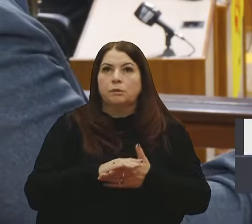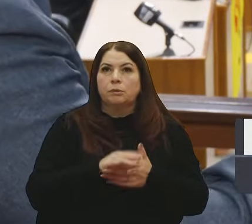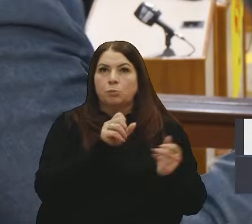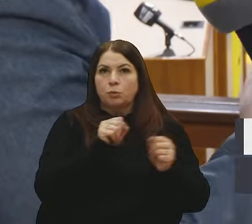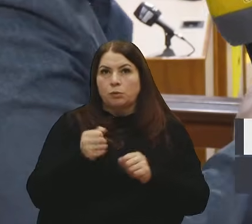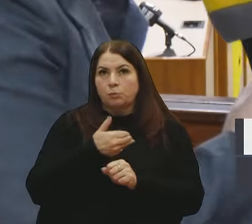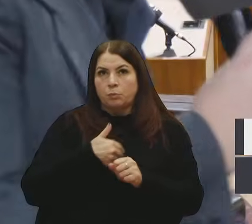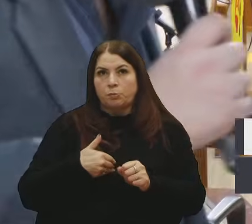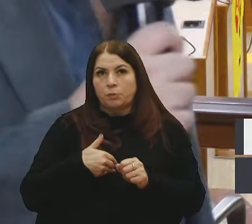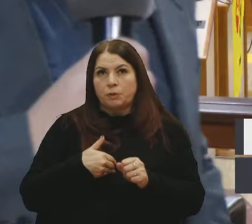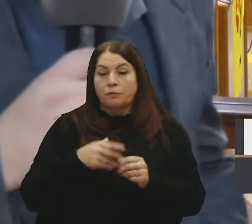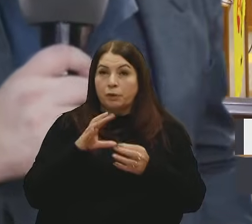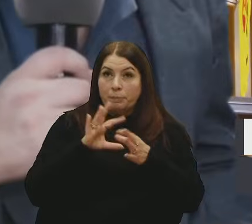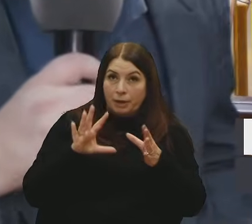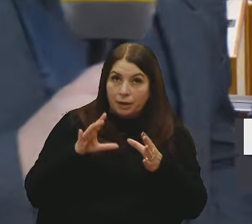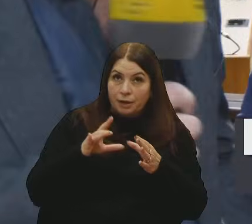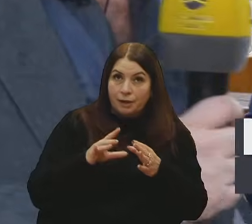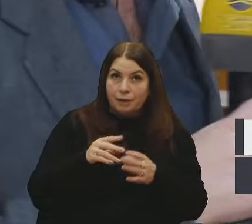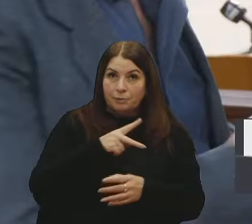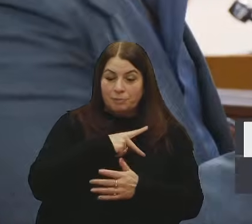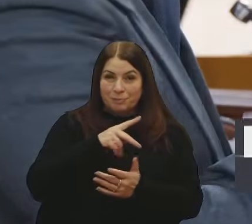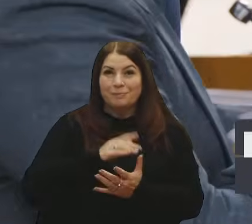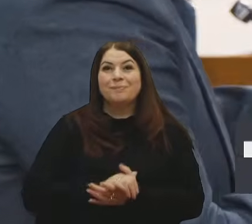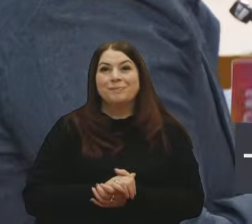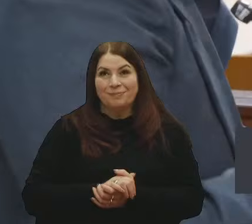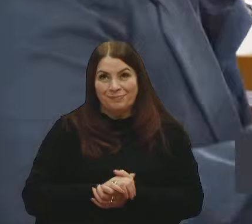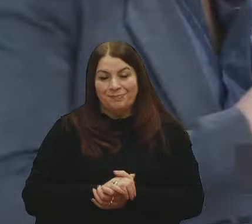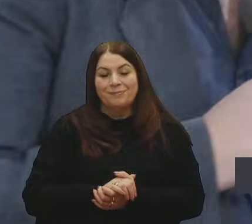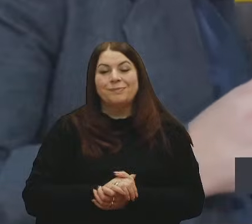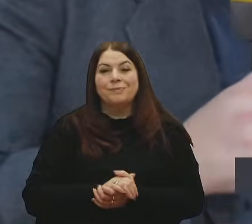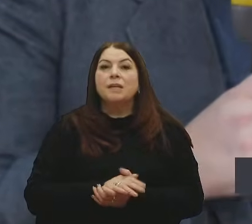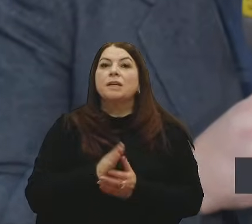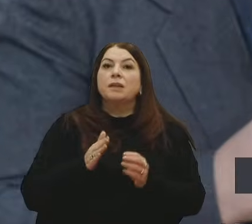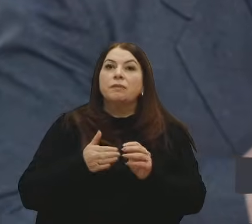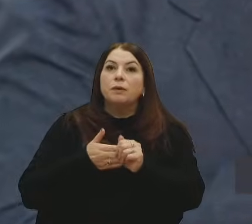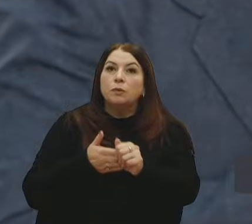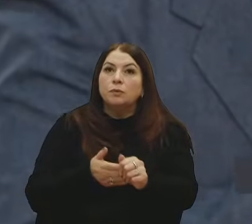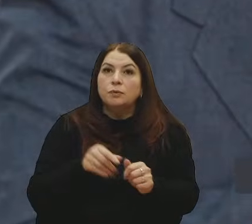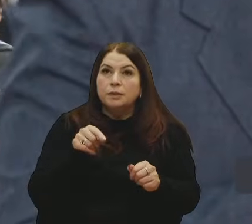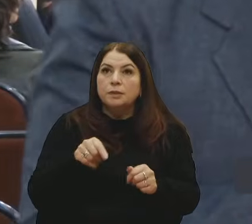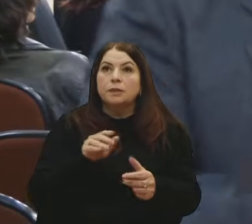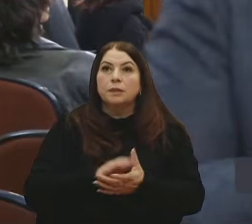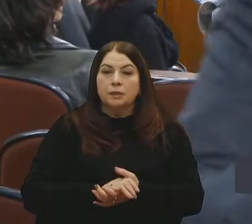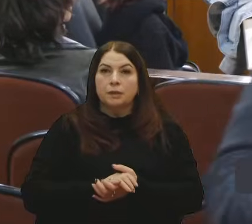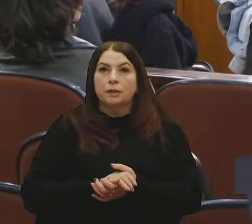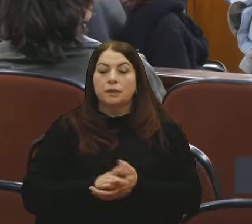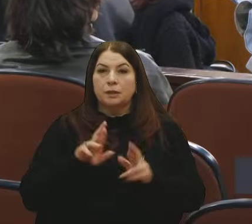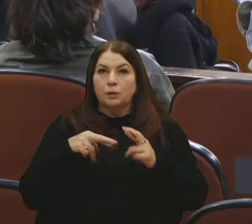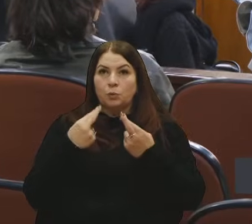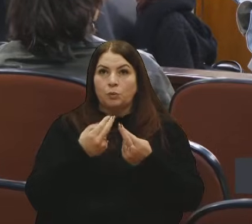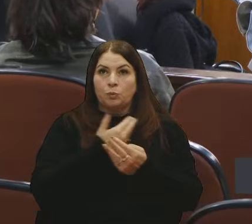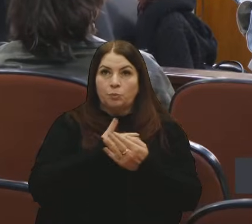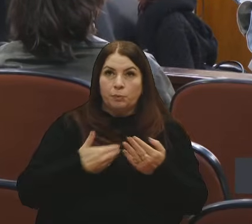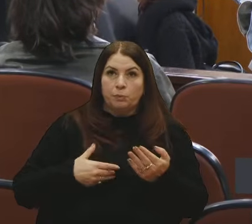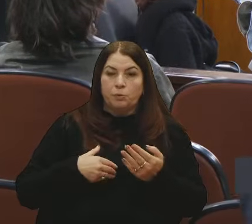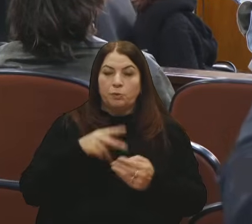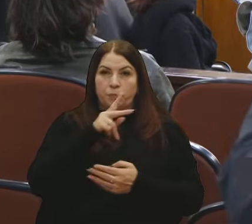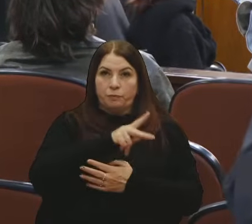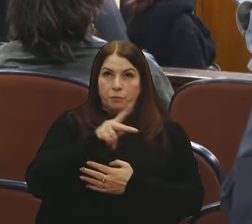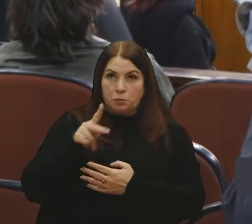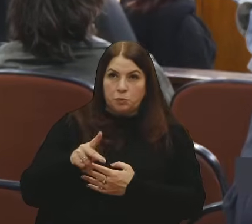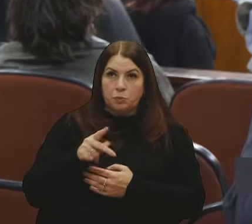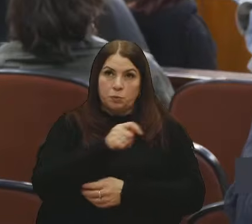público. Certo, vou liberar então o nosso presidente, que vai conduzir, portanto, a reunião pública que conta com professores,